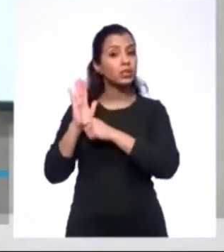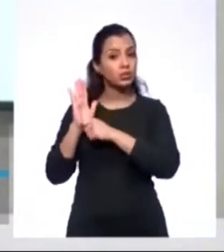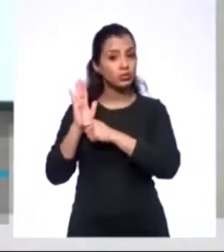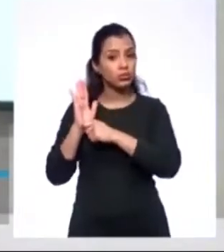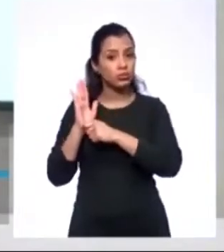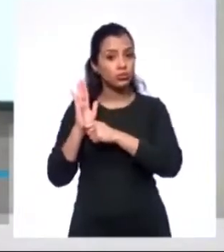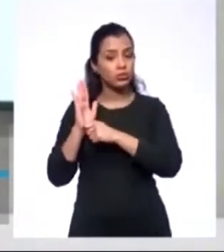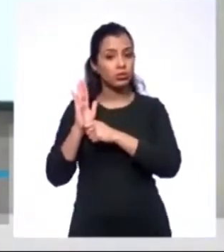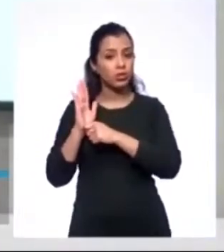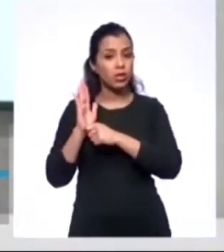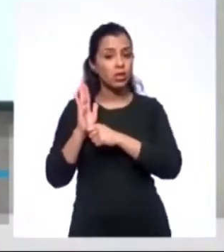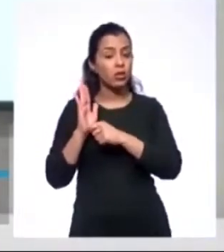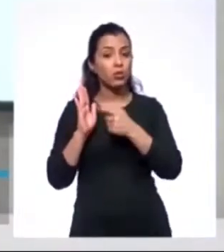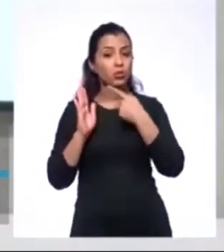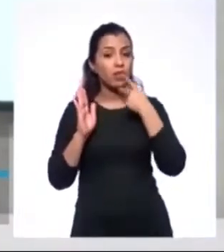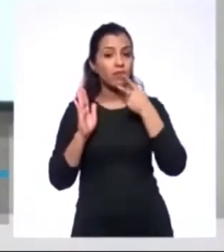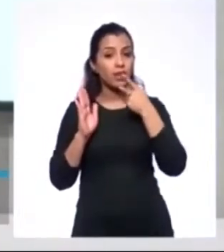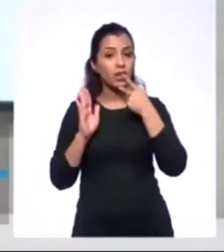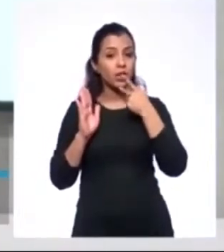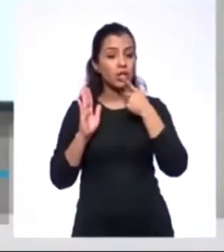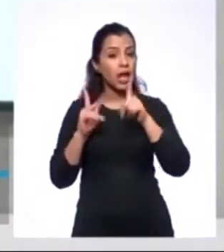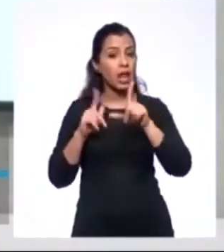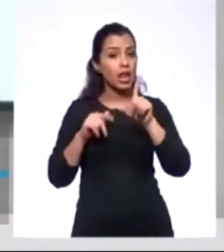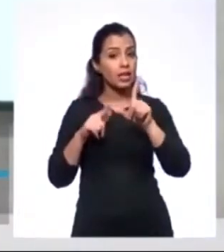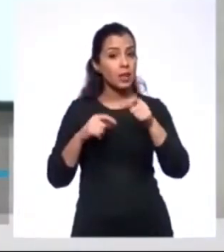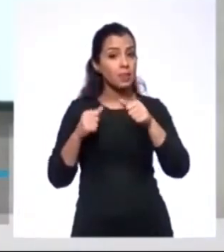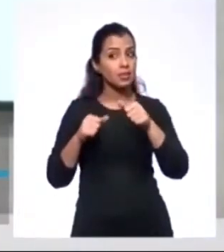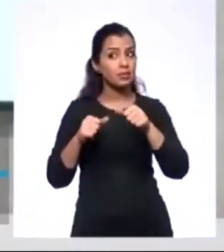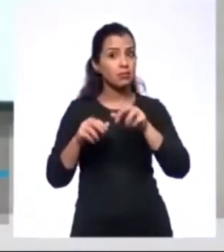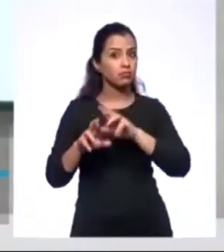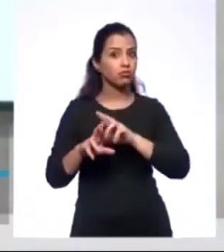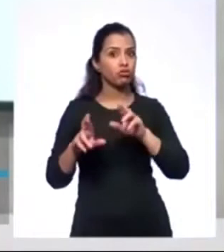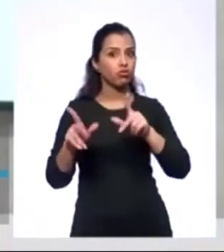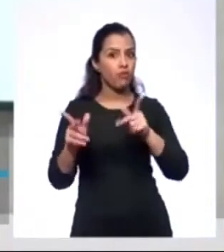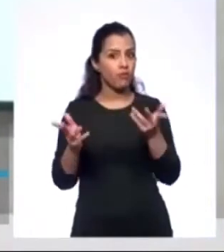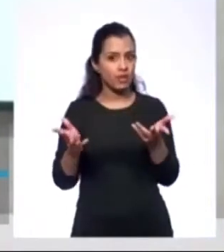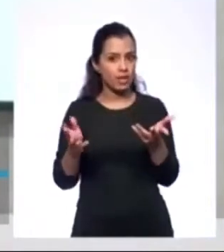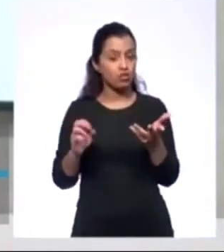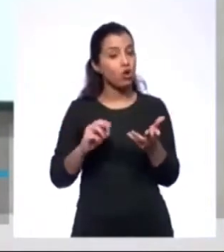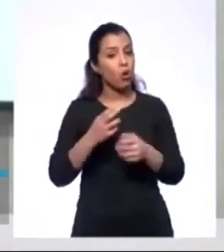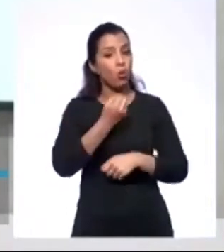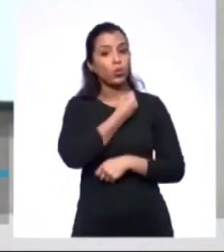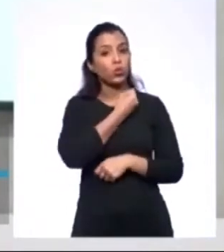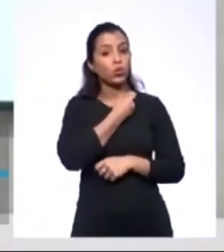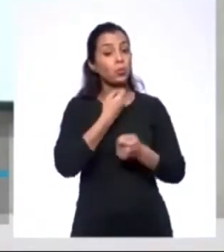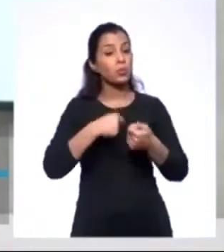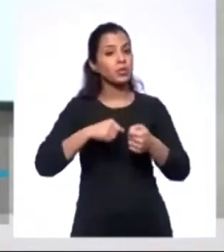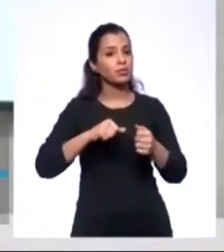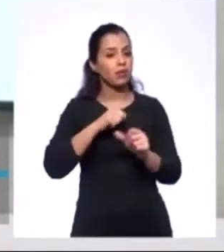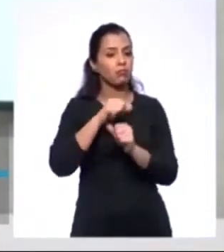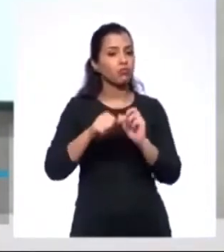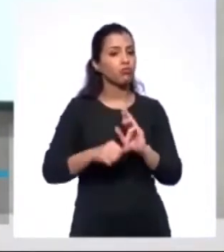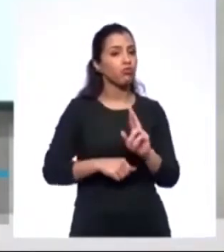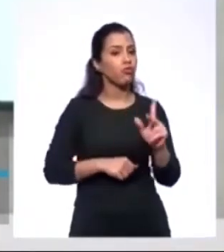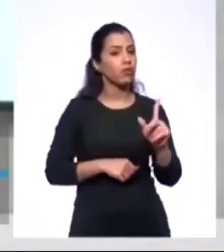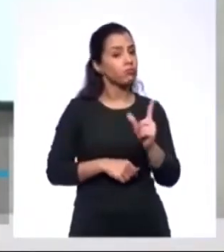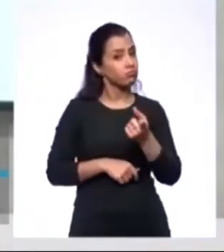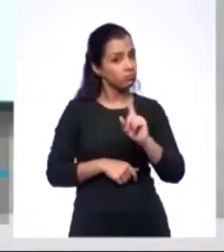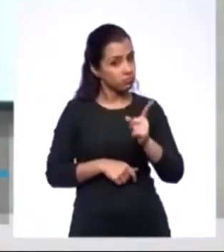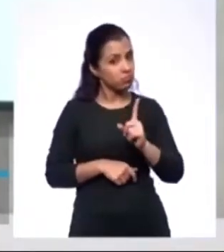Não afirma que as letras devem ser diferentes É ele Não afirma que os algarismos devem ser diferentes